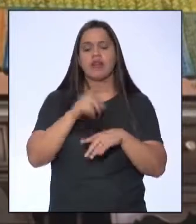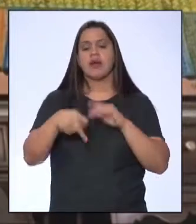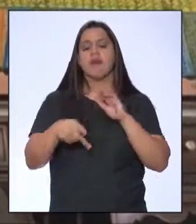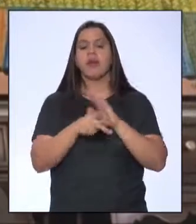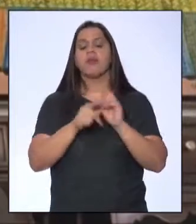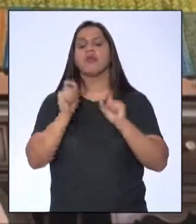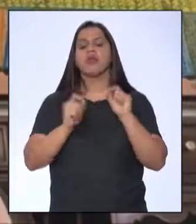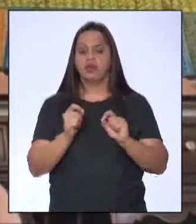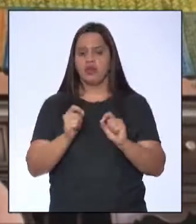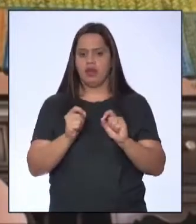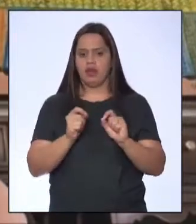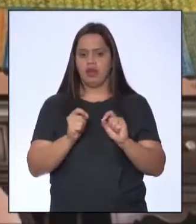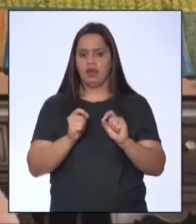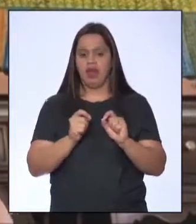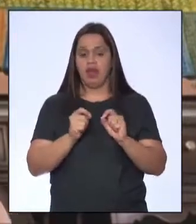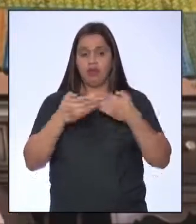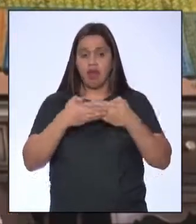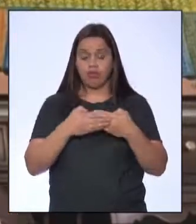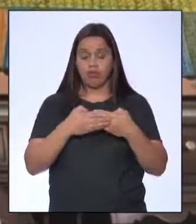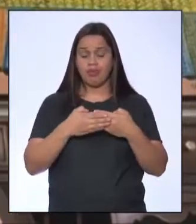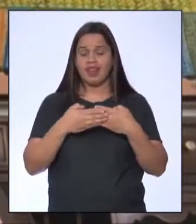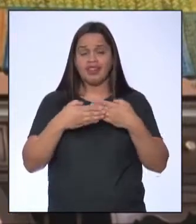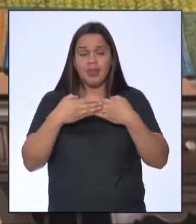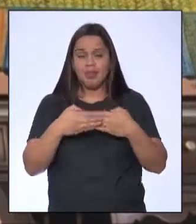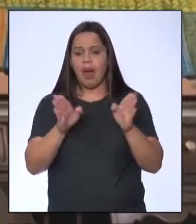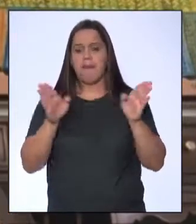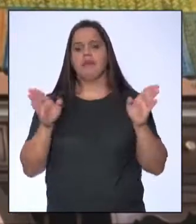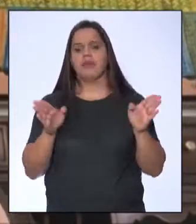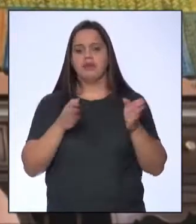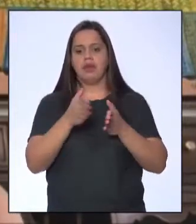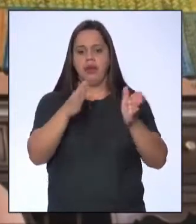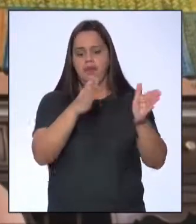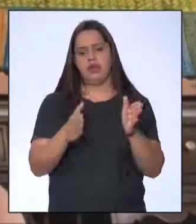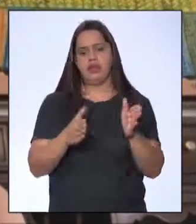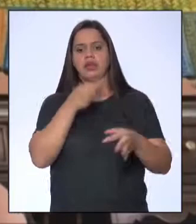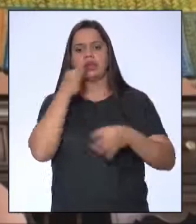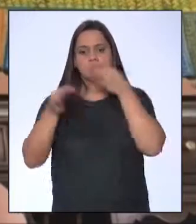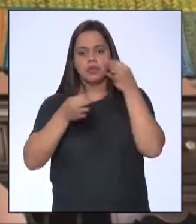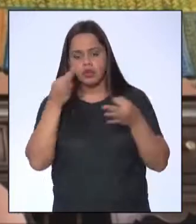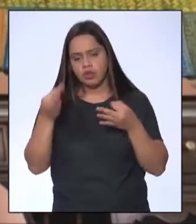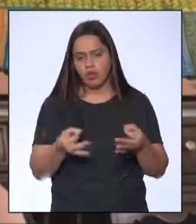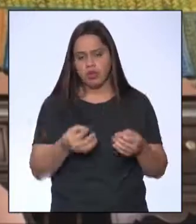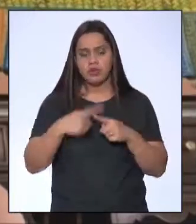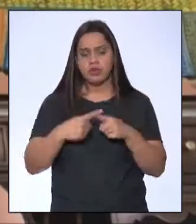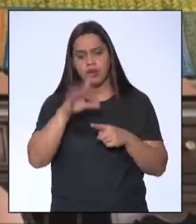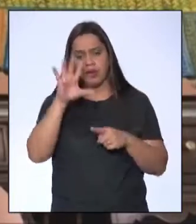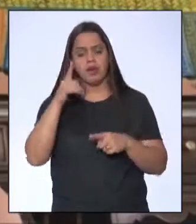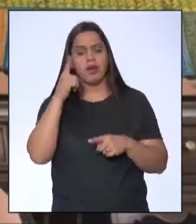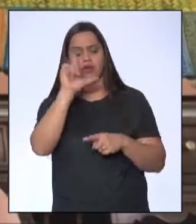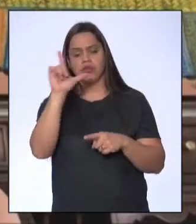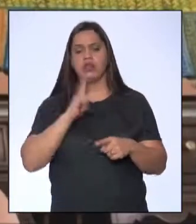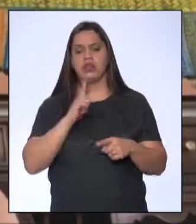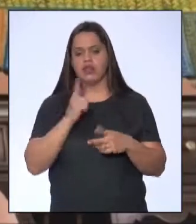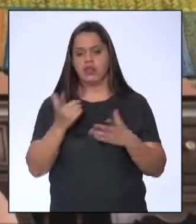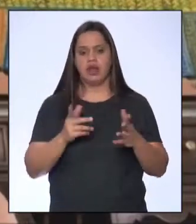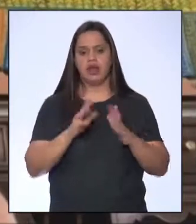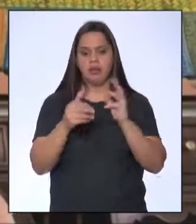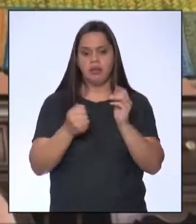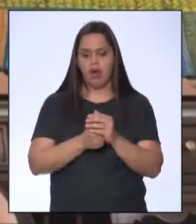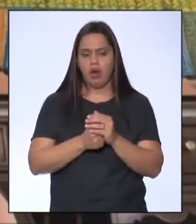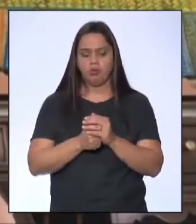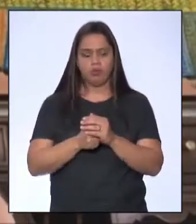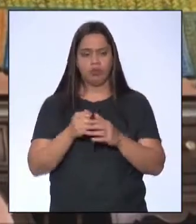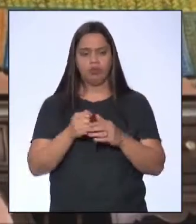opiniões, e até para fazer as diretrizes gerais, ele tem que ouvir quem está na frente, e é